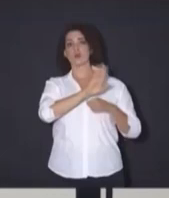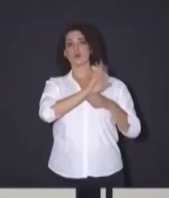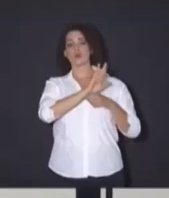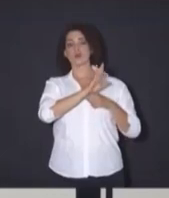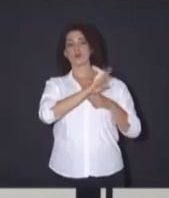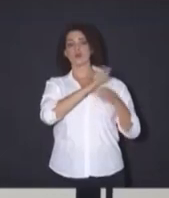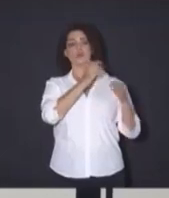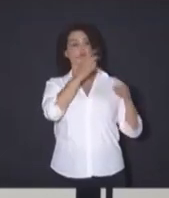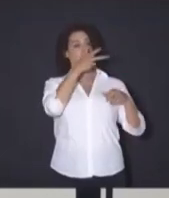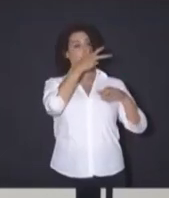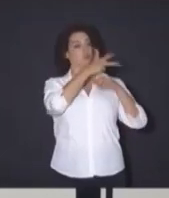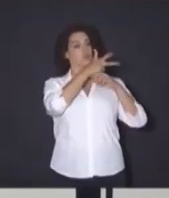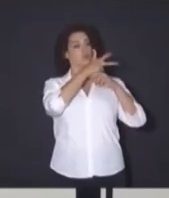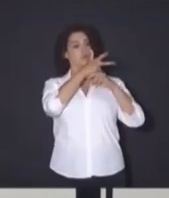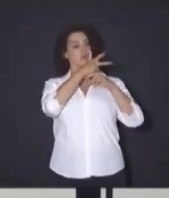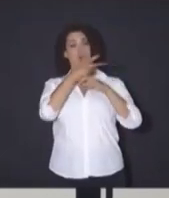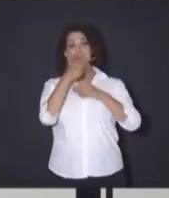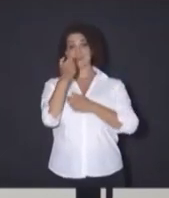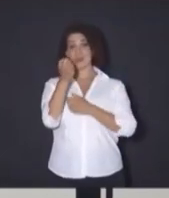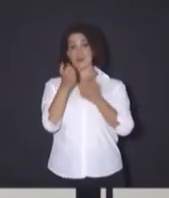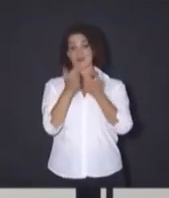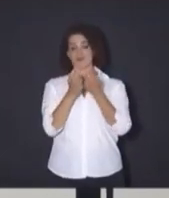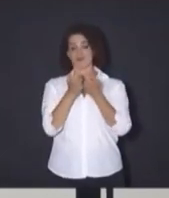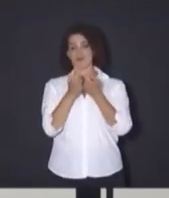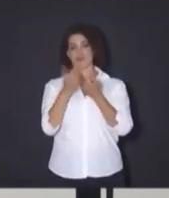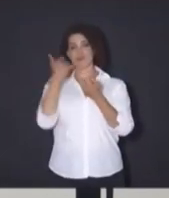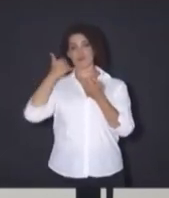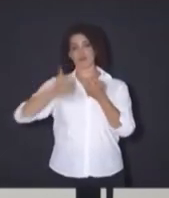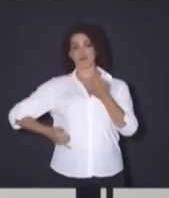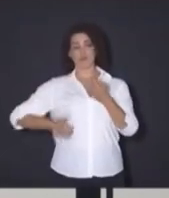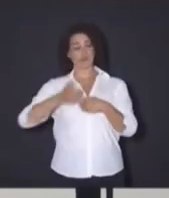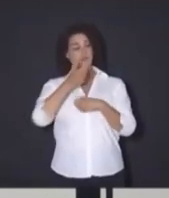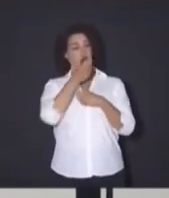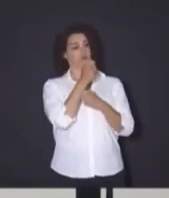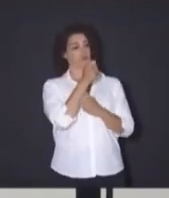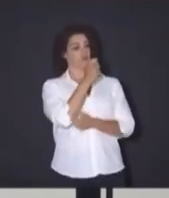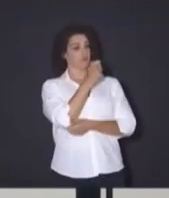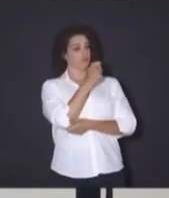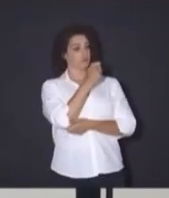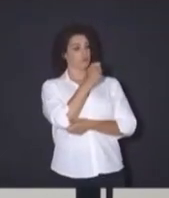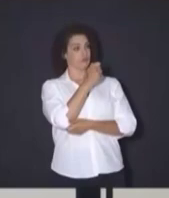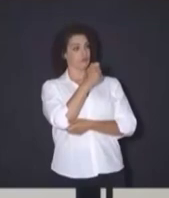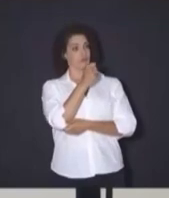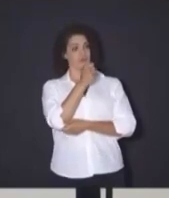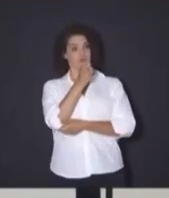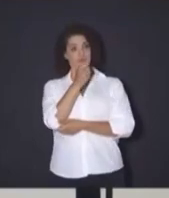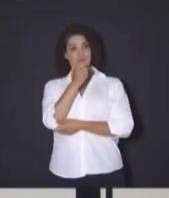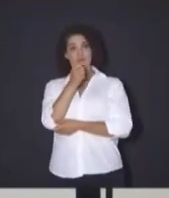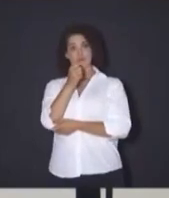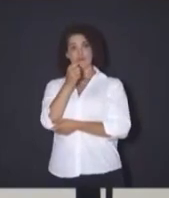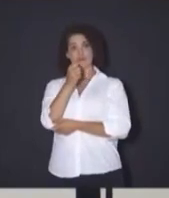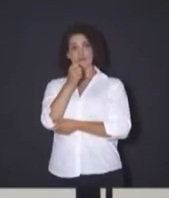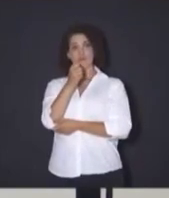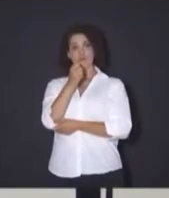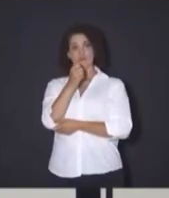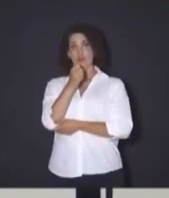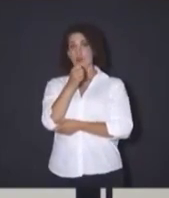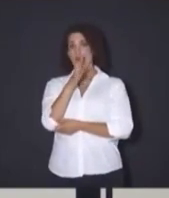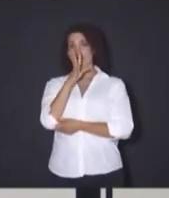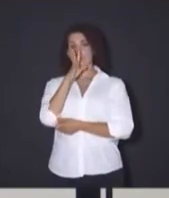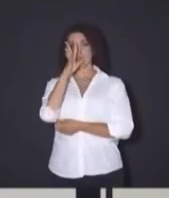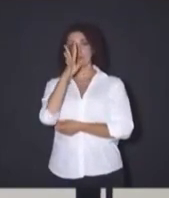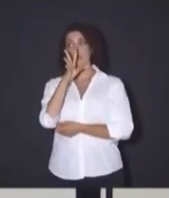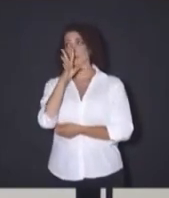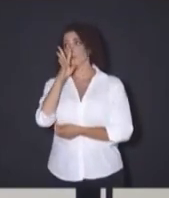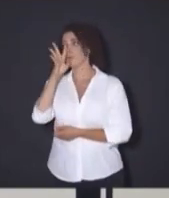as pessoas estão com o celular ligado, assistindo pelo celular. Absurdo